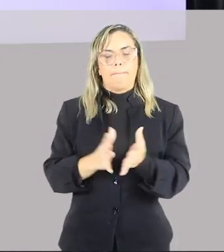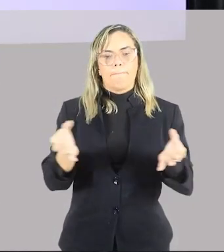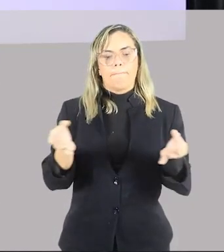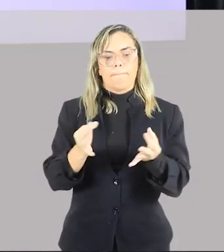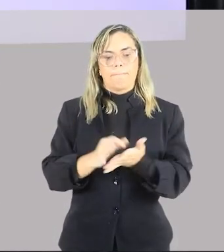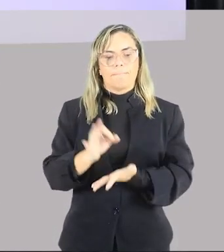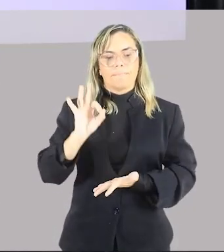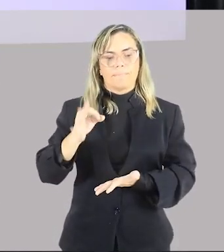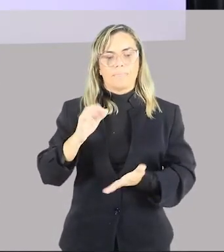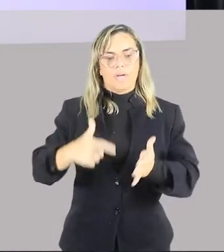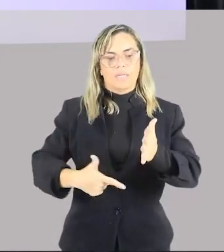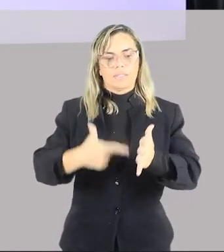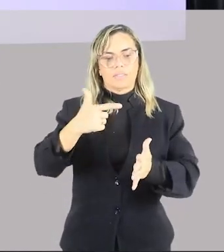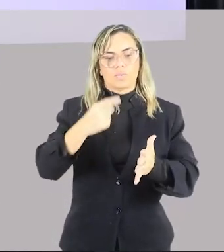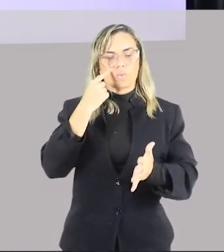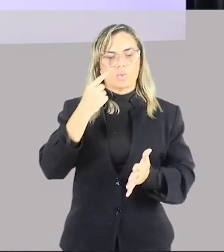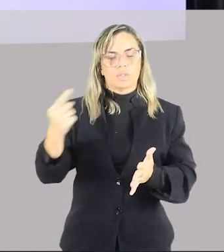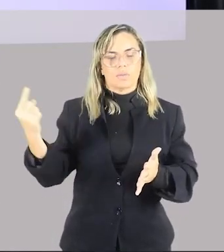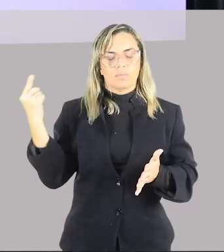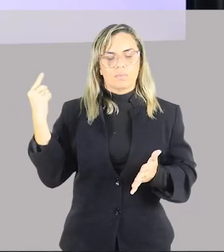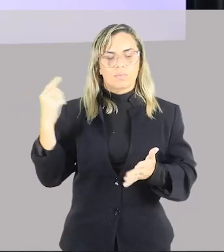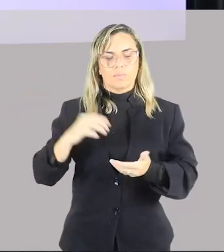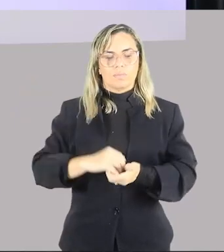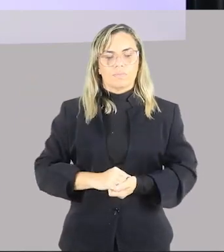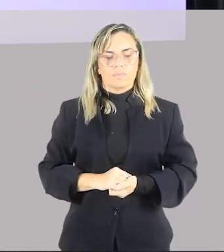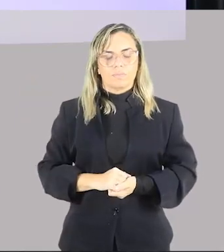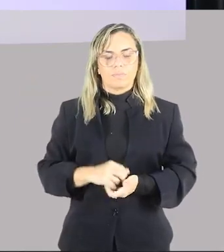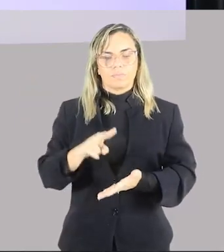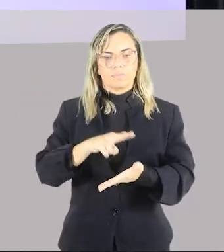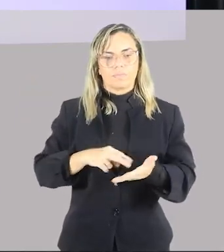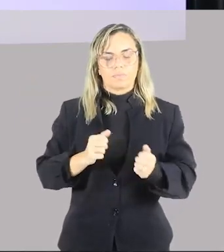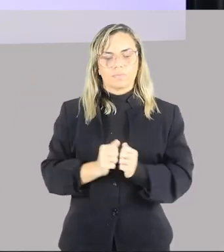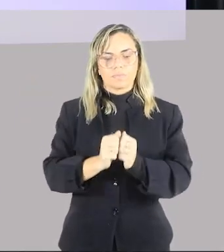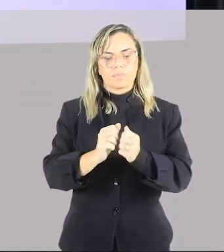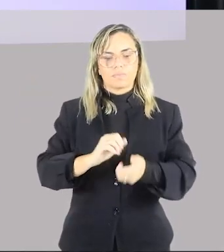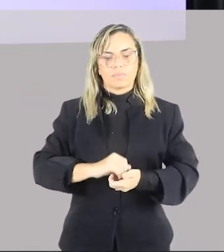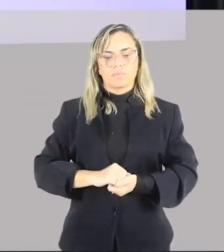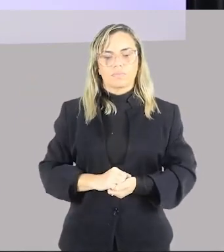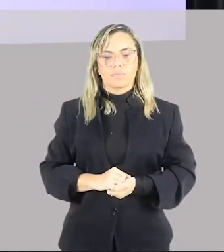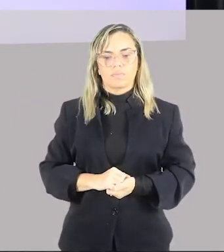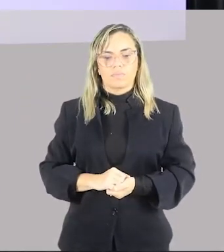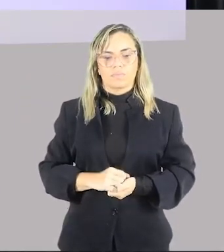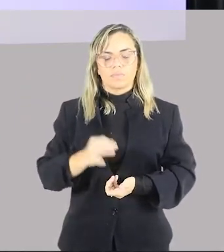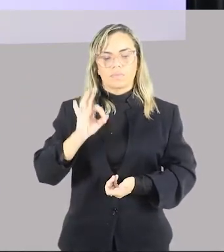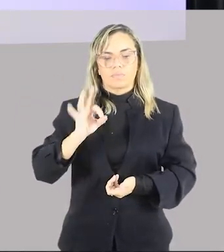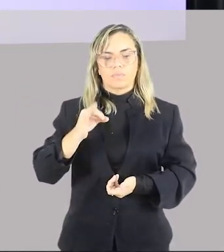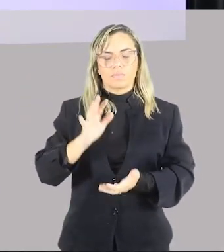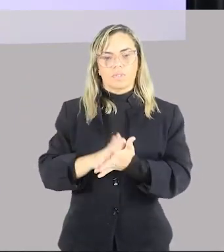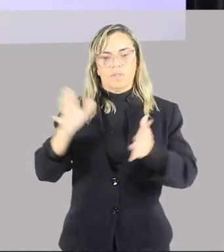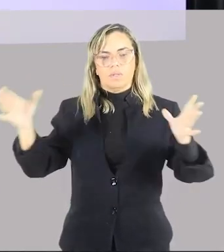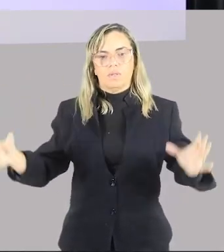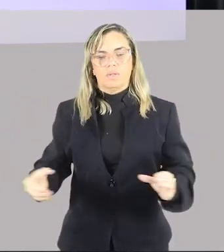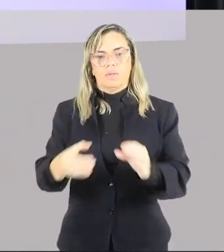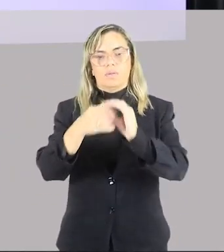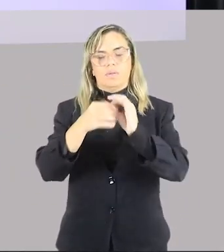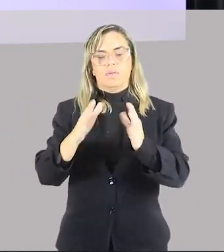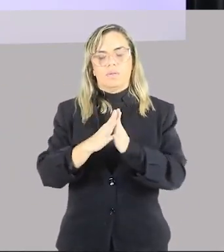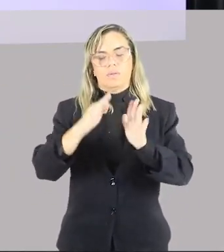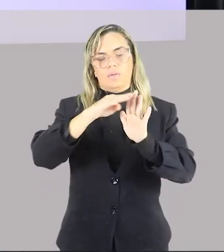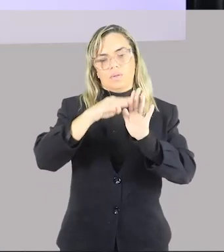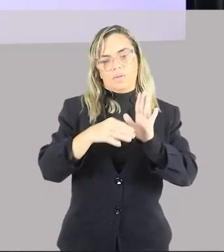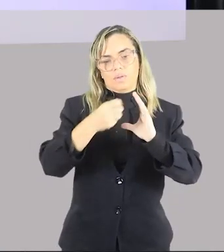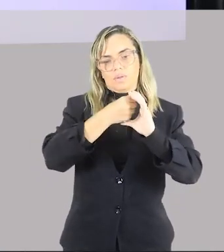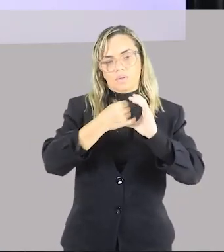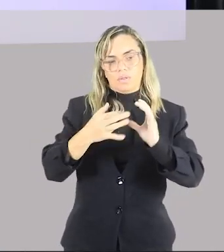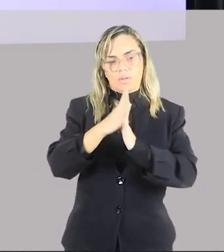correta. Nos atos vinculados, a lei estabelece os requisitos para que ele seja realizado, correto, ele está vinculado em seus